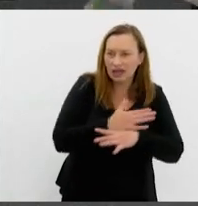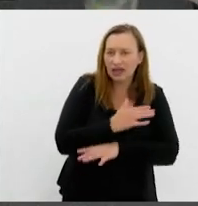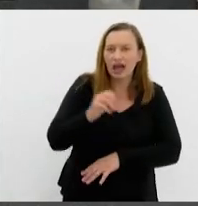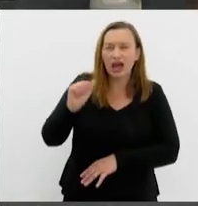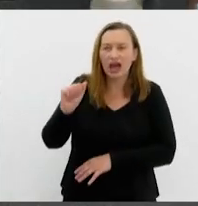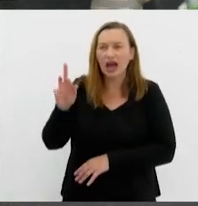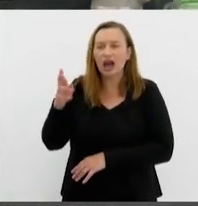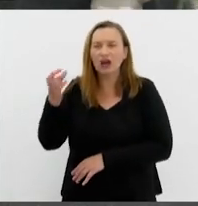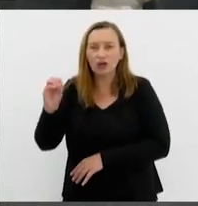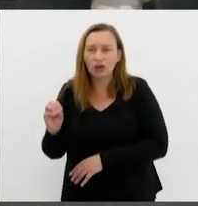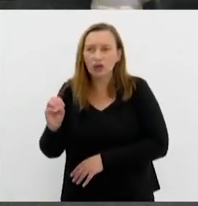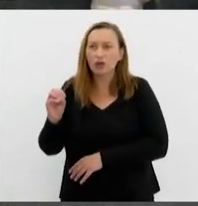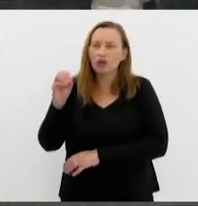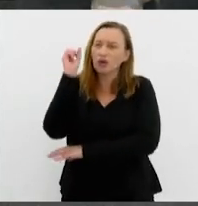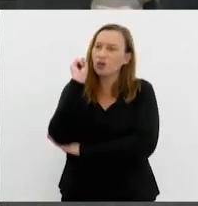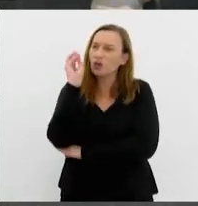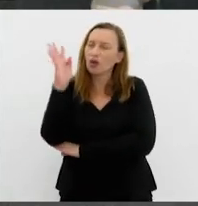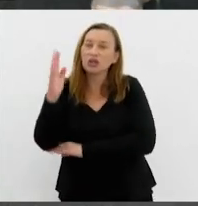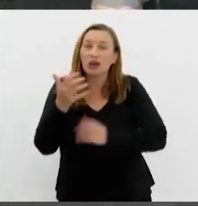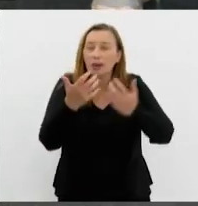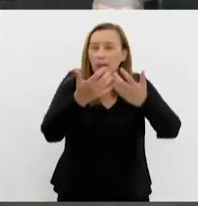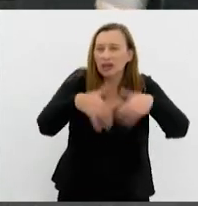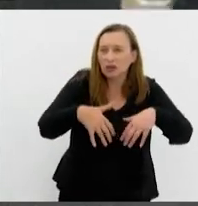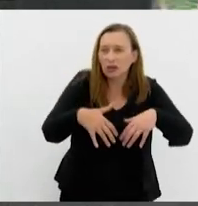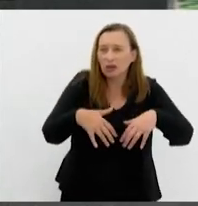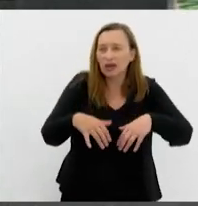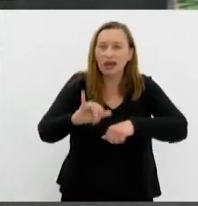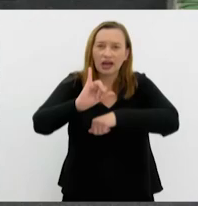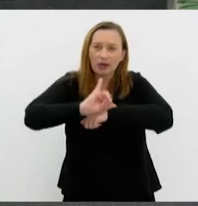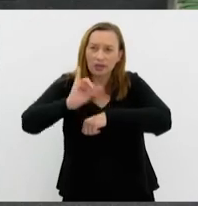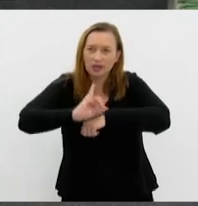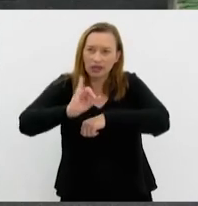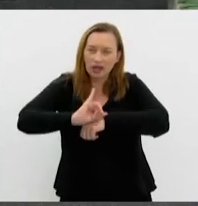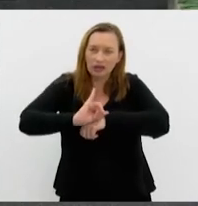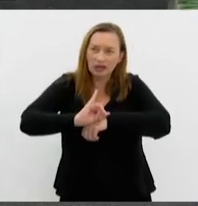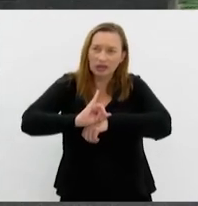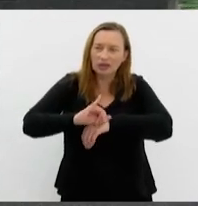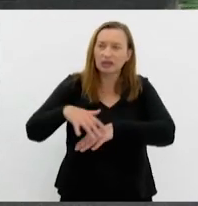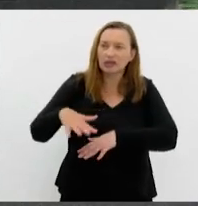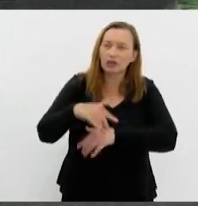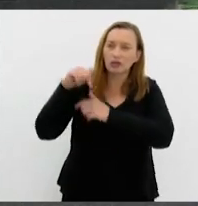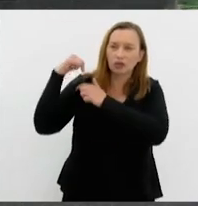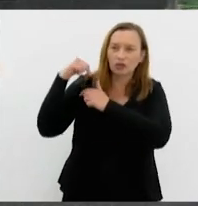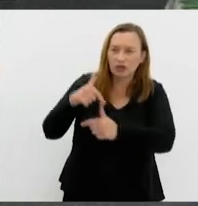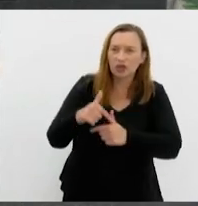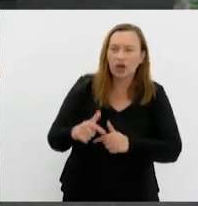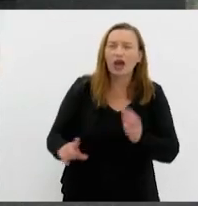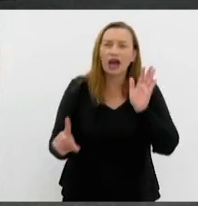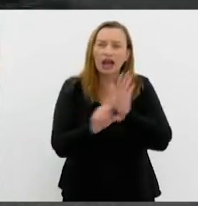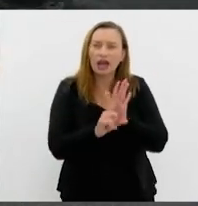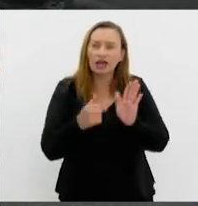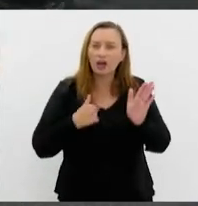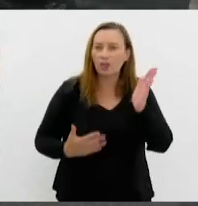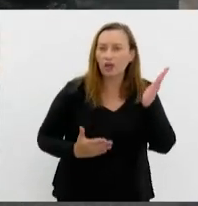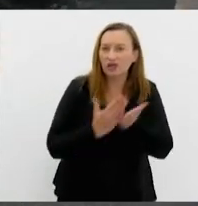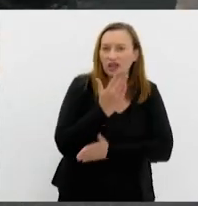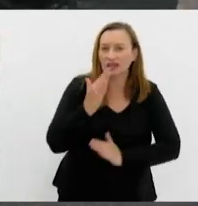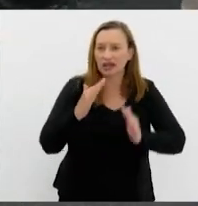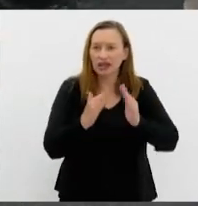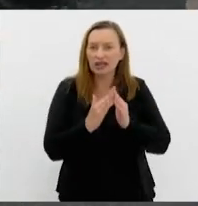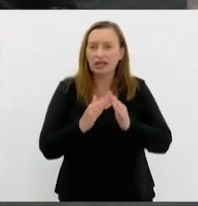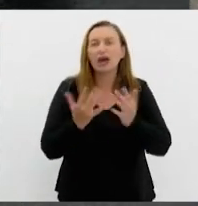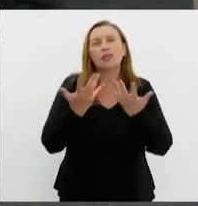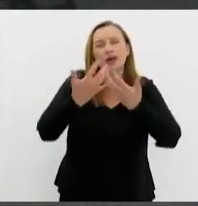produção orgânica. Petrópolis é a capital estadual das unidades de conservação, lei que aprovei nessa casa com o apoio dos pares. Petrópolis é